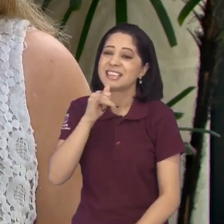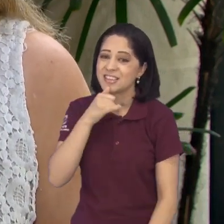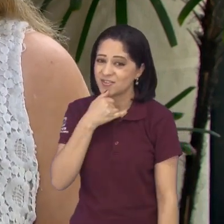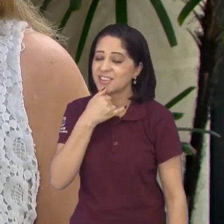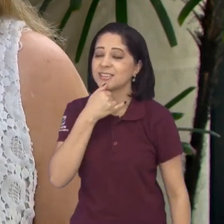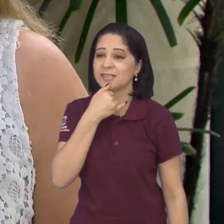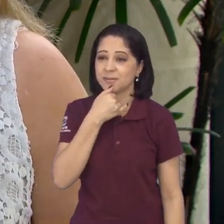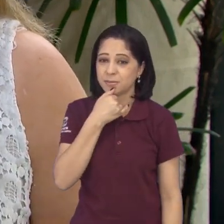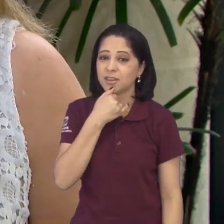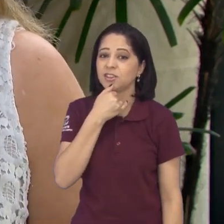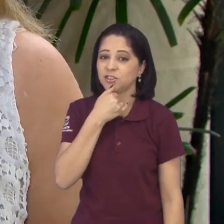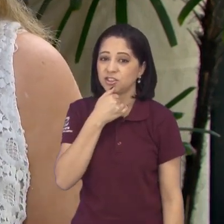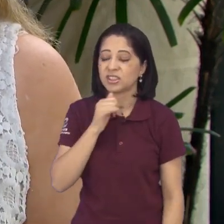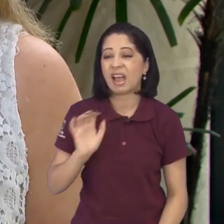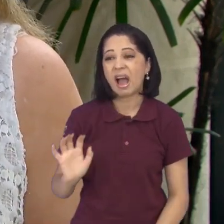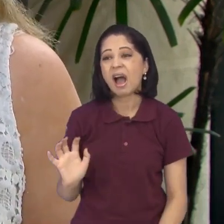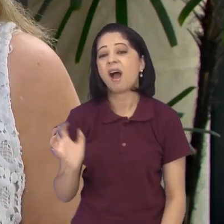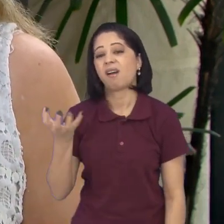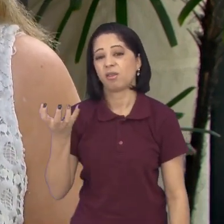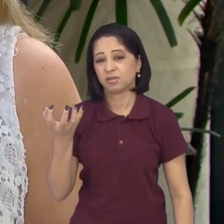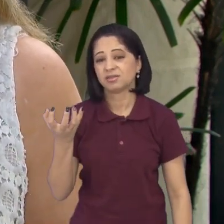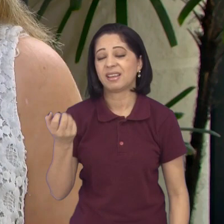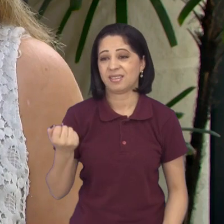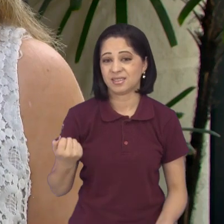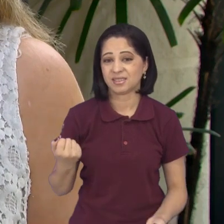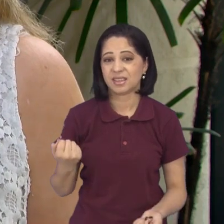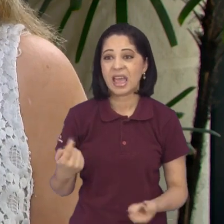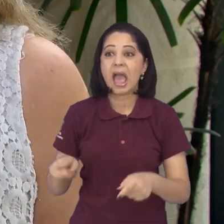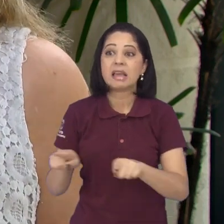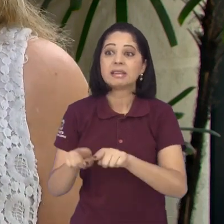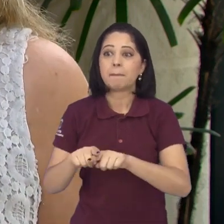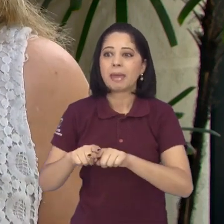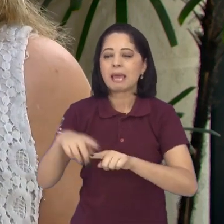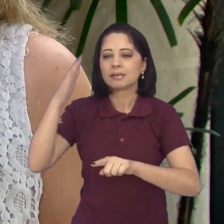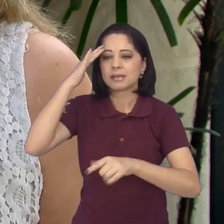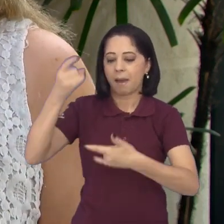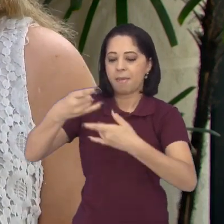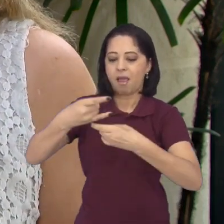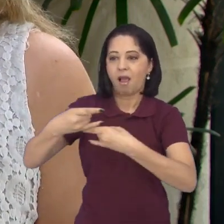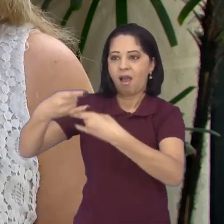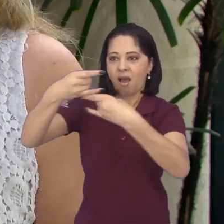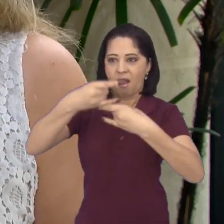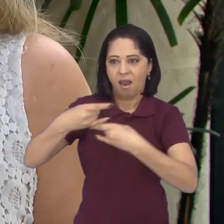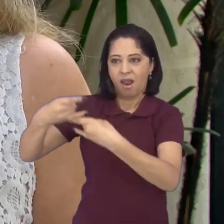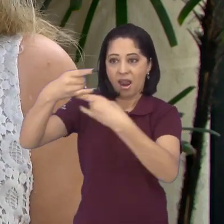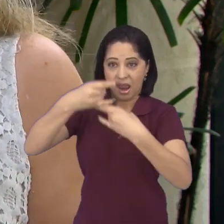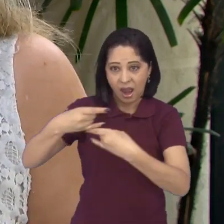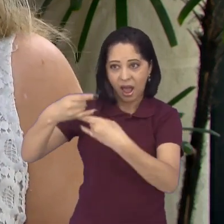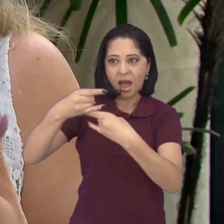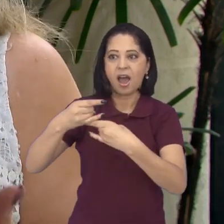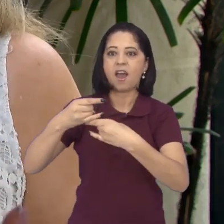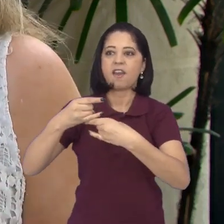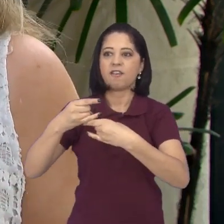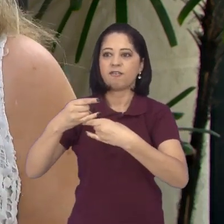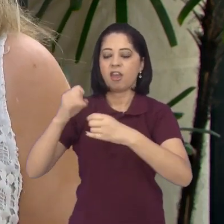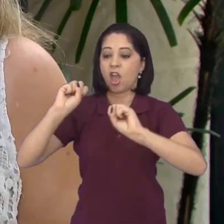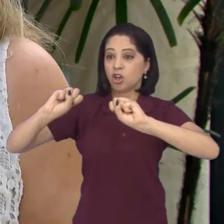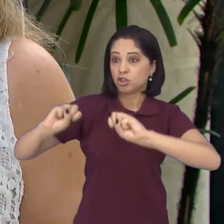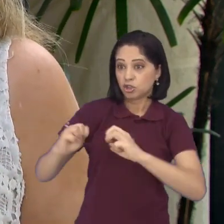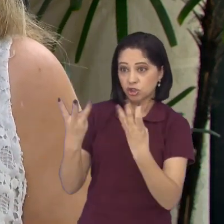infelizmente, às vezes até a questão de lives de shows